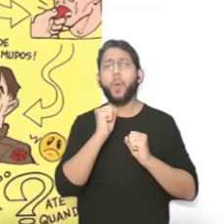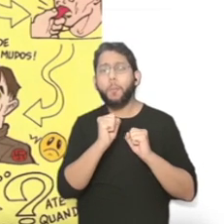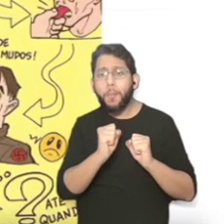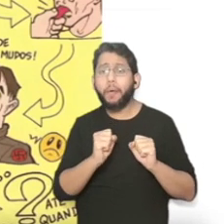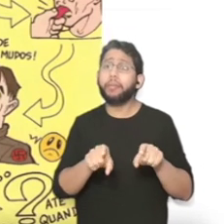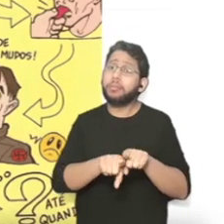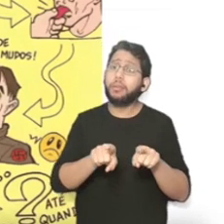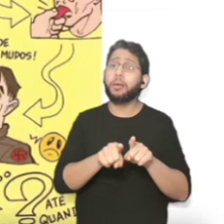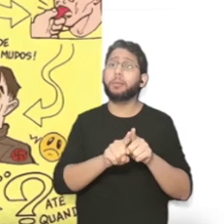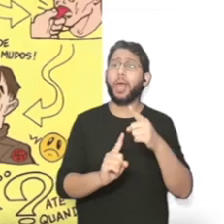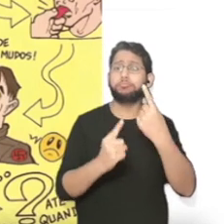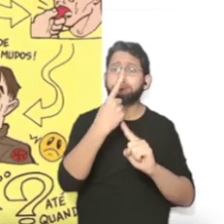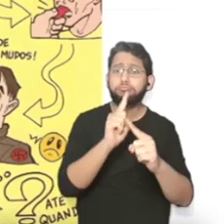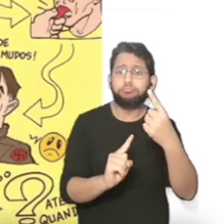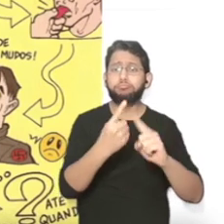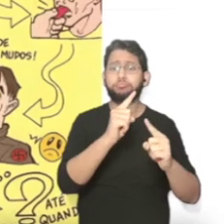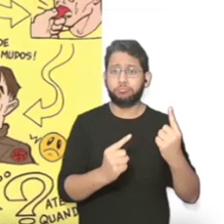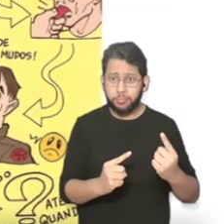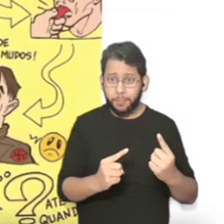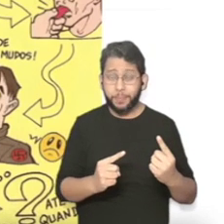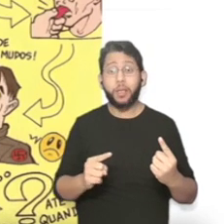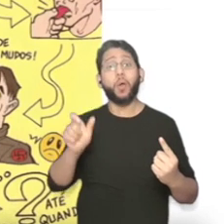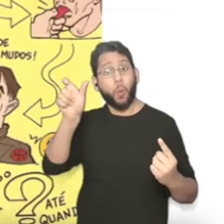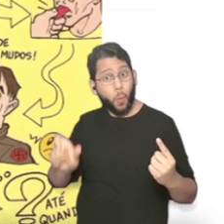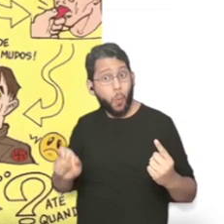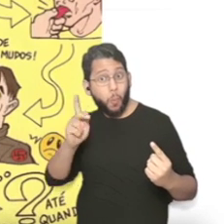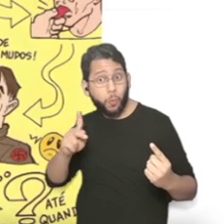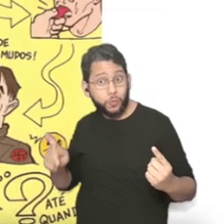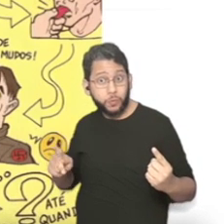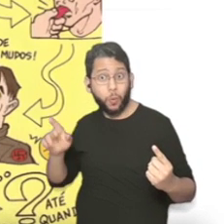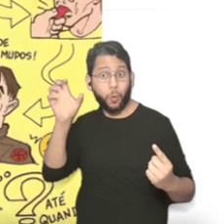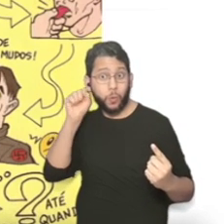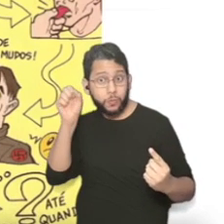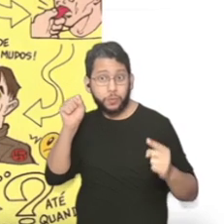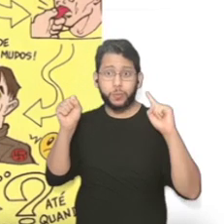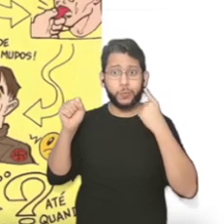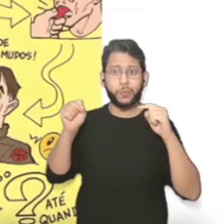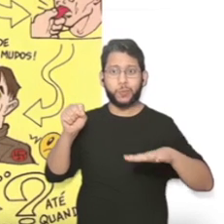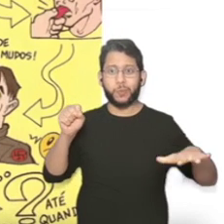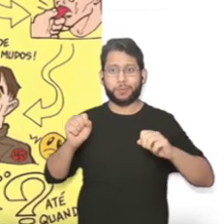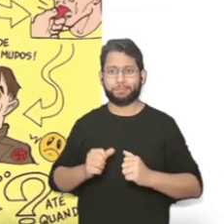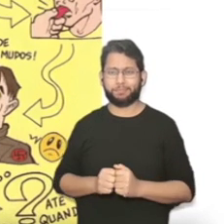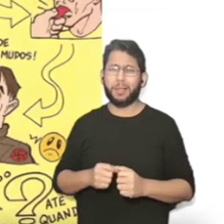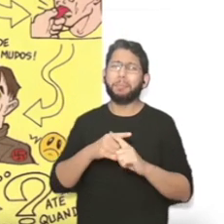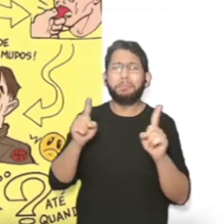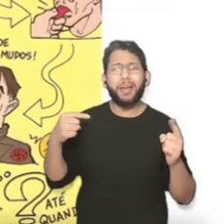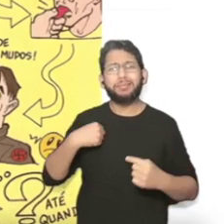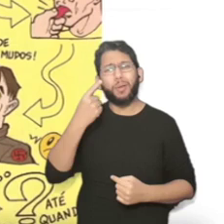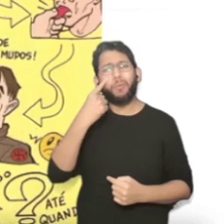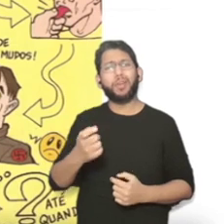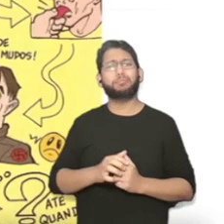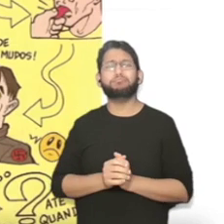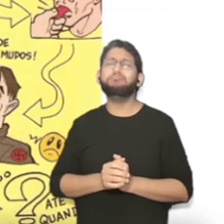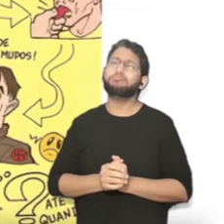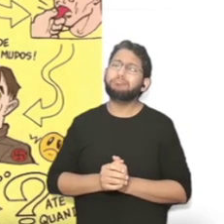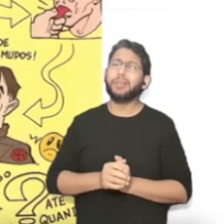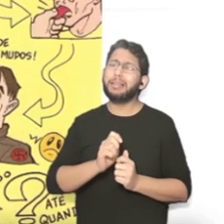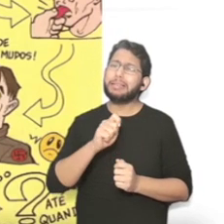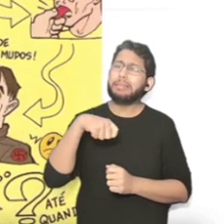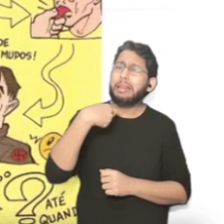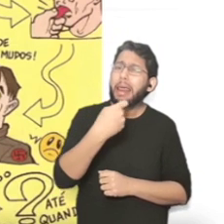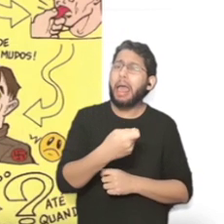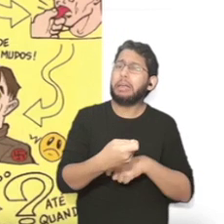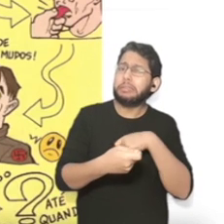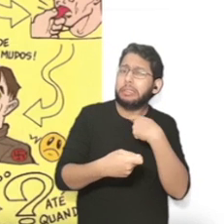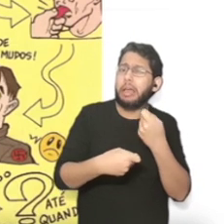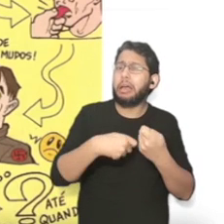ouvintes e os seus alunos que eram surdos, garantindo assim o seu processo de escolarização. Esse retorno, no entanto, da língua de